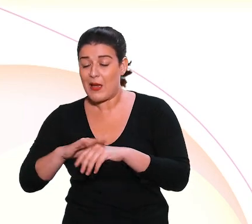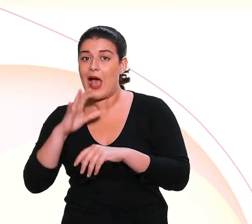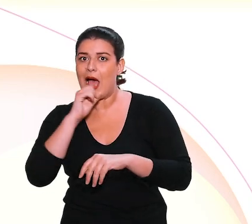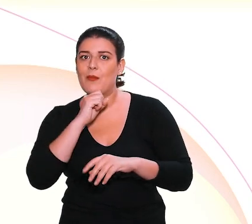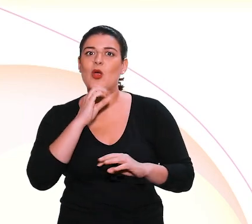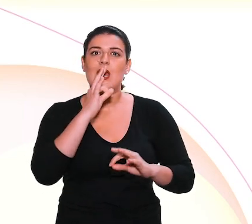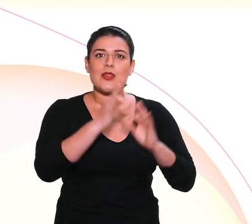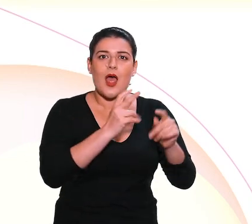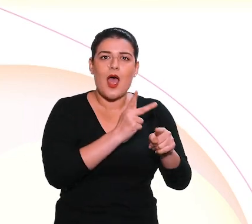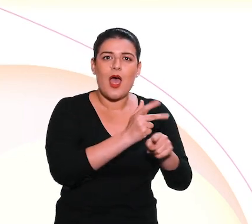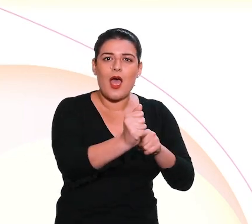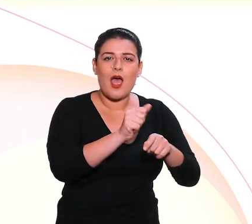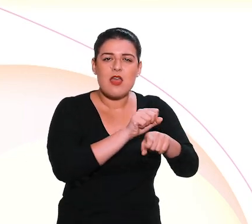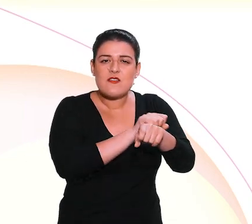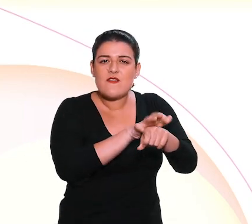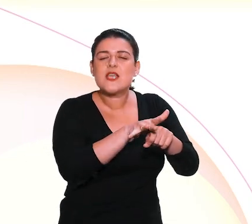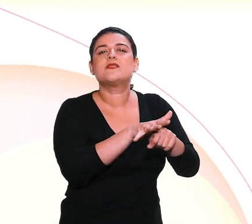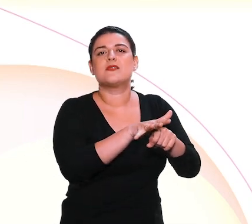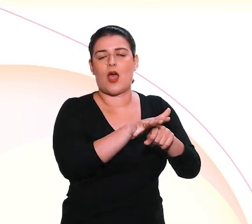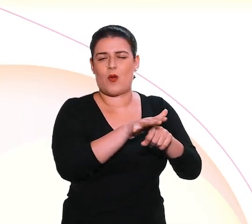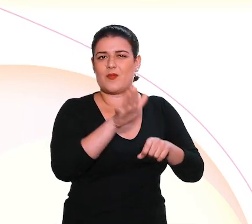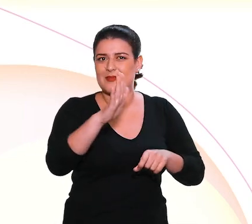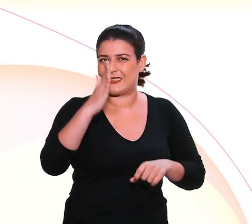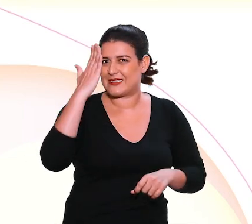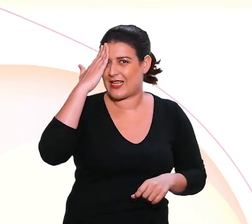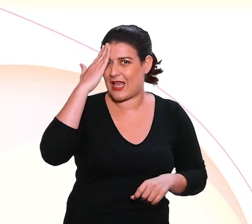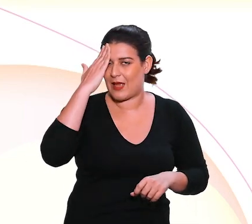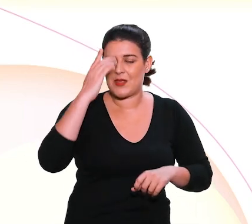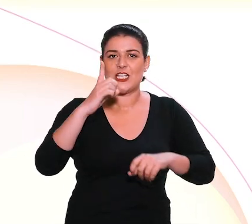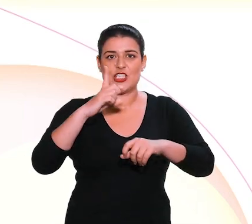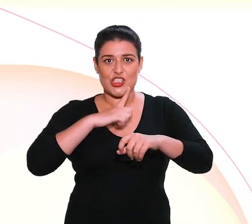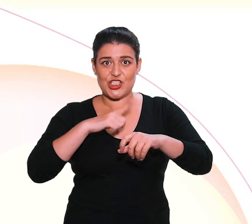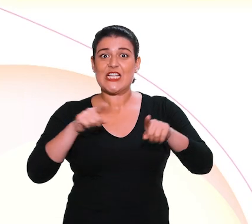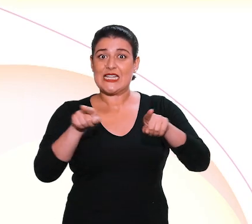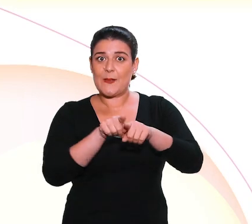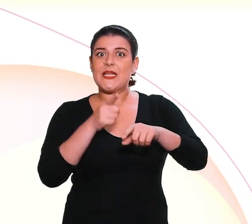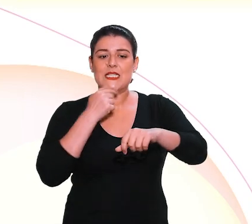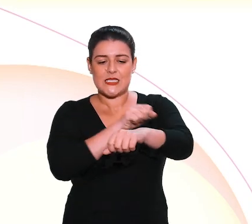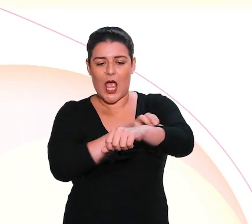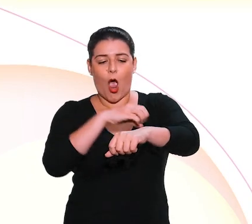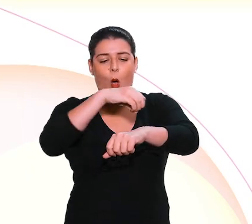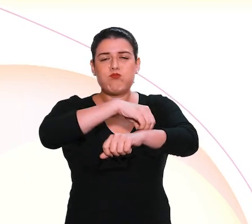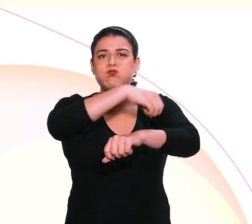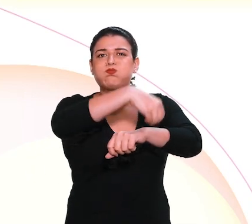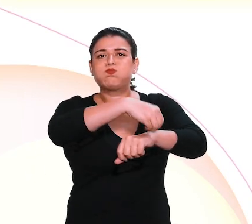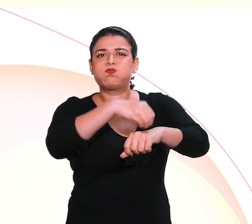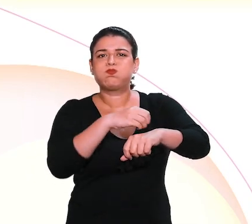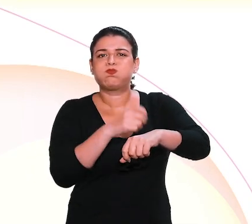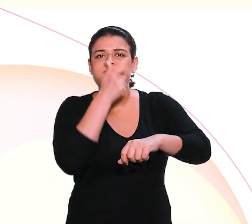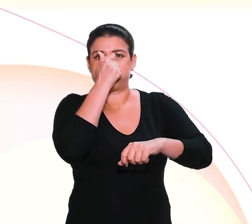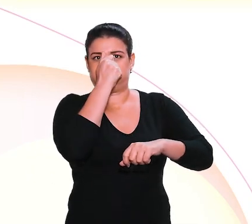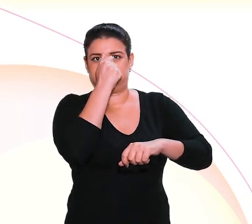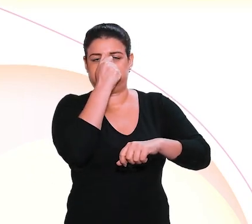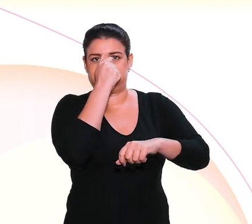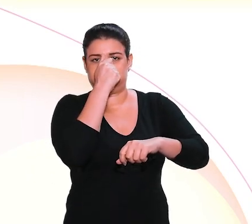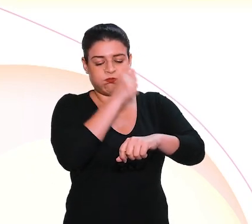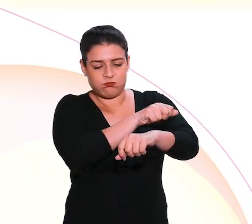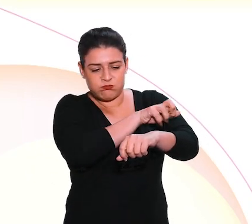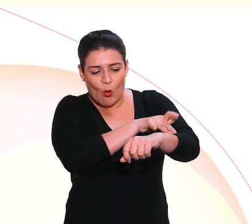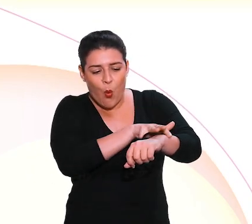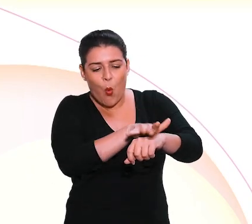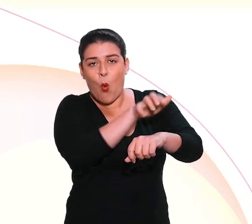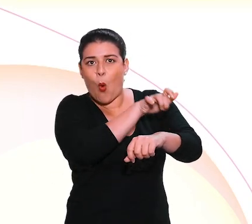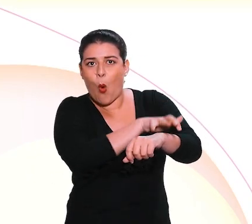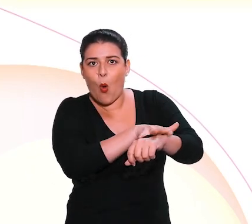mais difícil de combater a infecção. E lembrem, a via está obstruída. A via que leva sangue oxigenado e os glóbulos brancos para o local